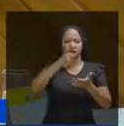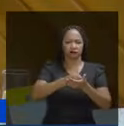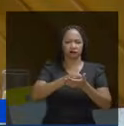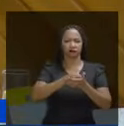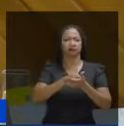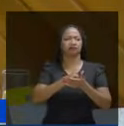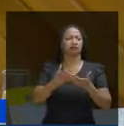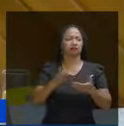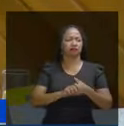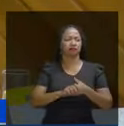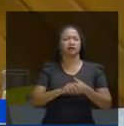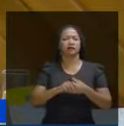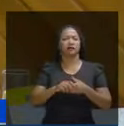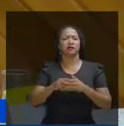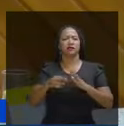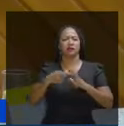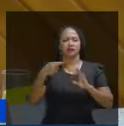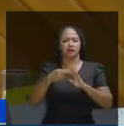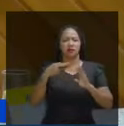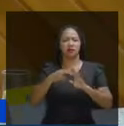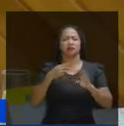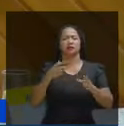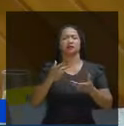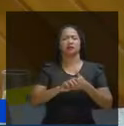da resolução do TSE